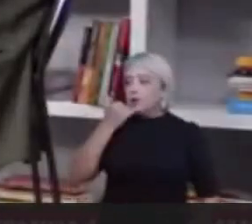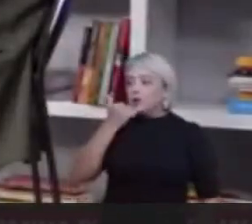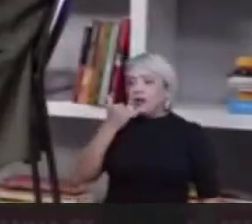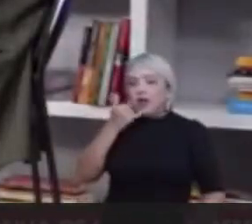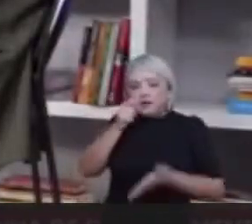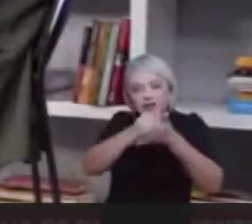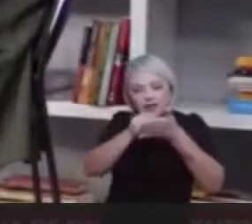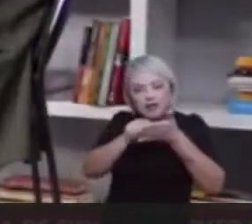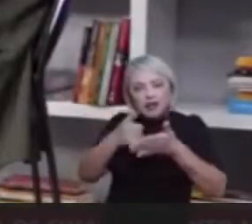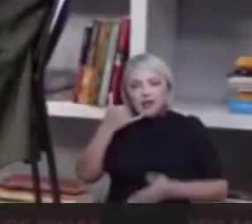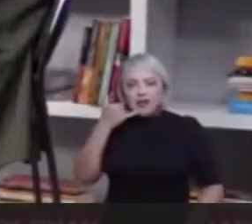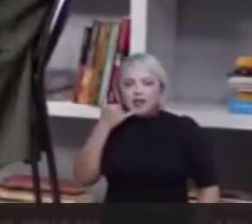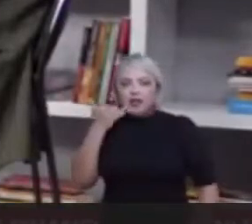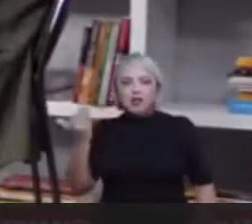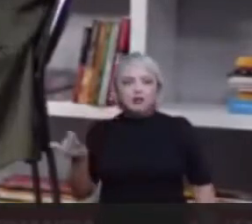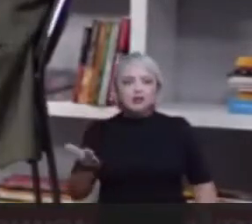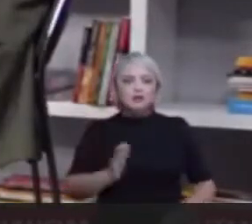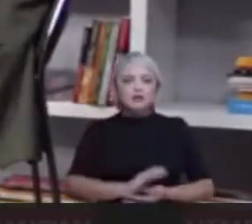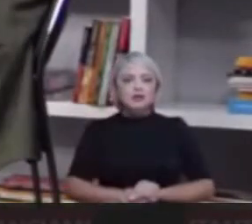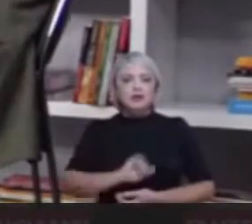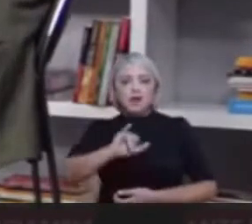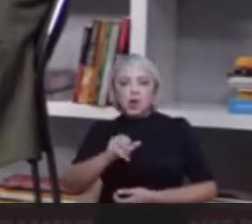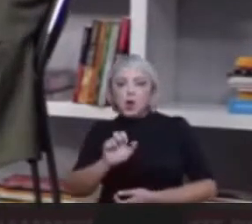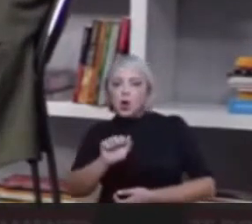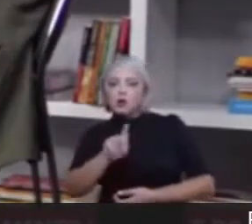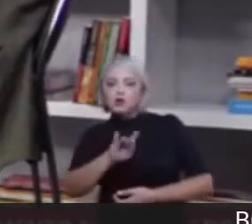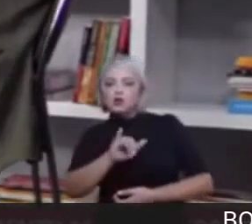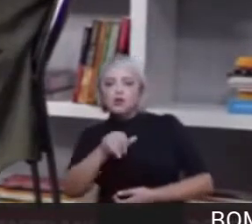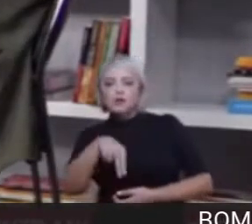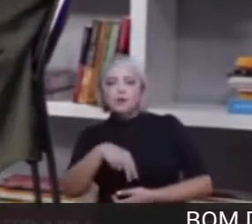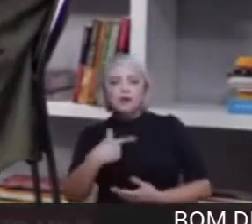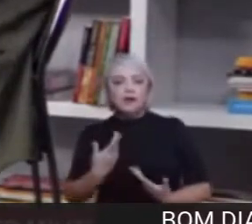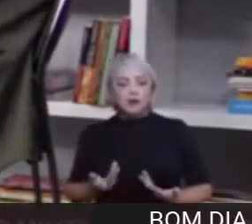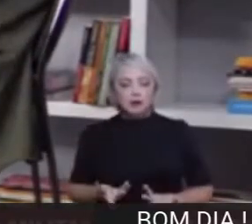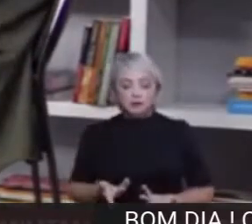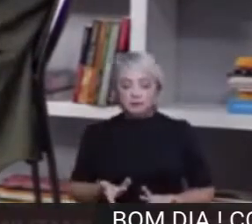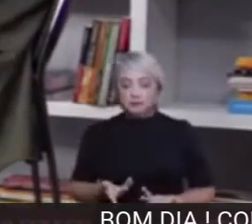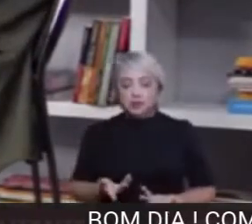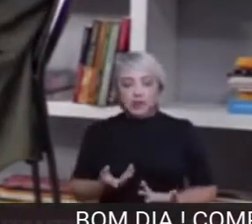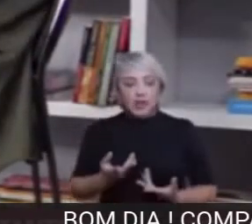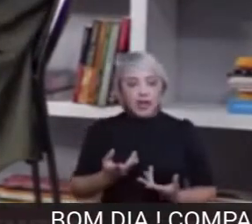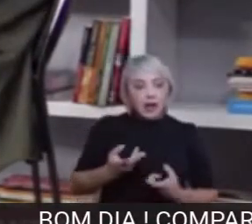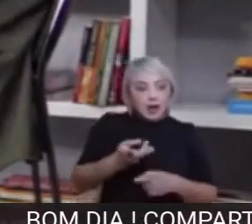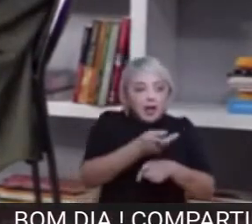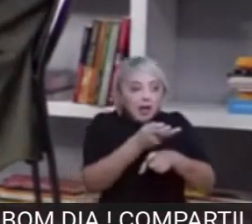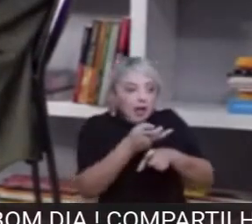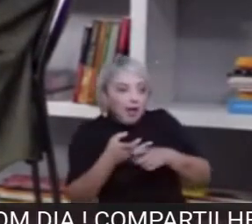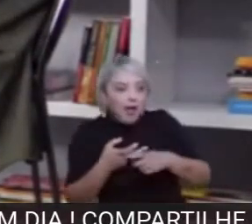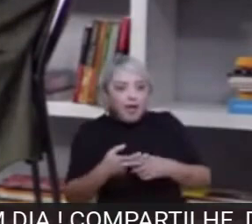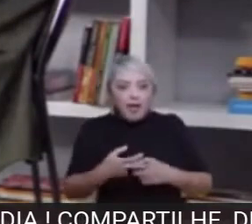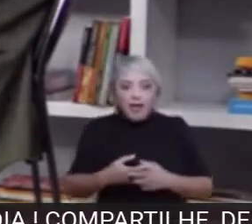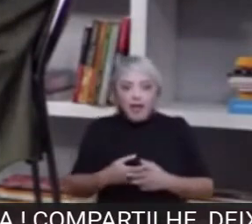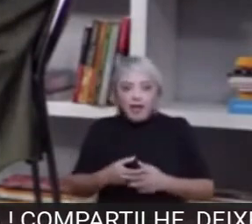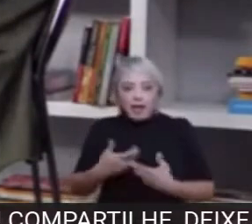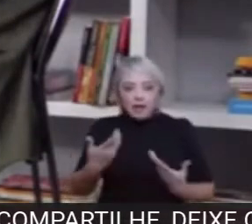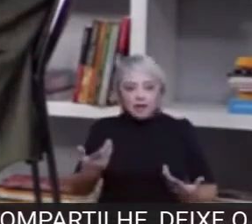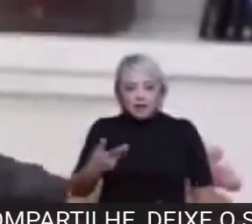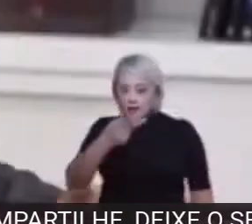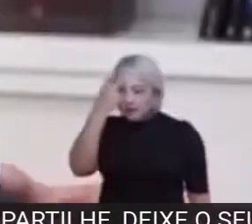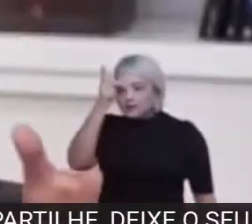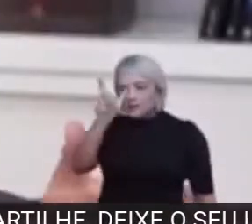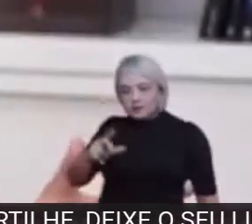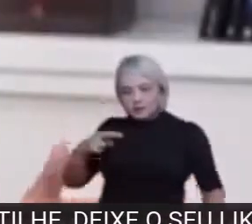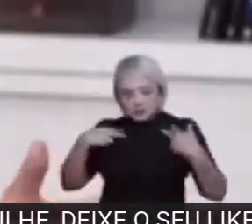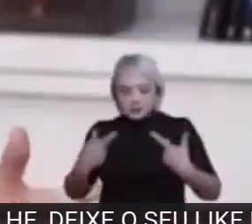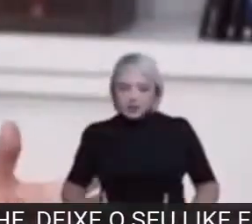do Jobim. Era uma caça às bruxas. É verdade, tudo, sabe? Isso é verdade. Então, as pessoas são seres humanos, as pessoas às vezes